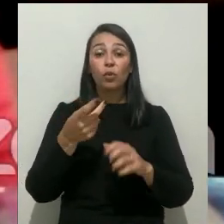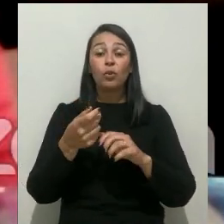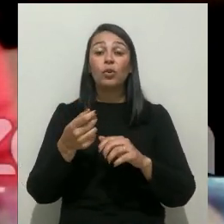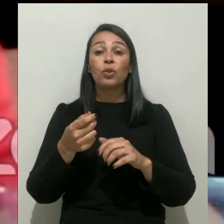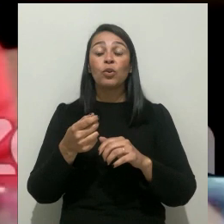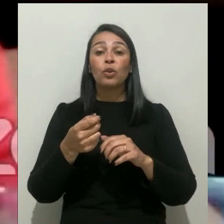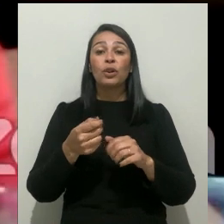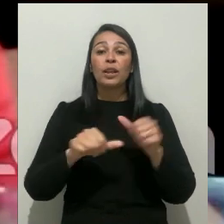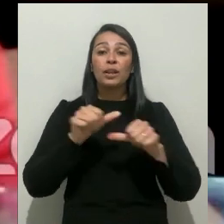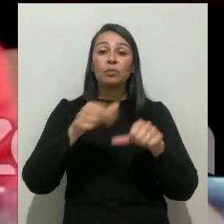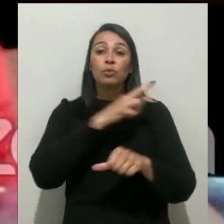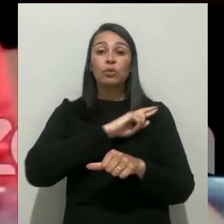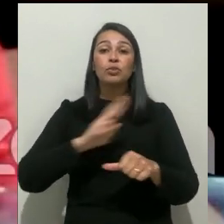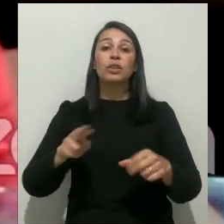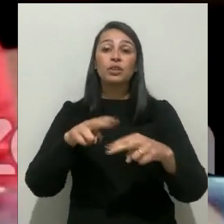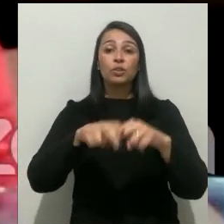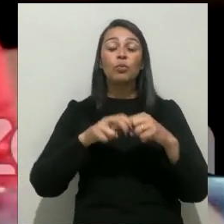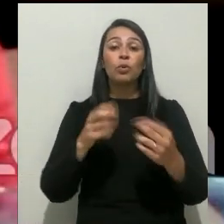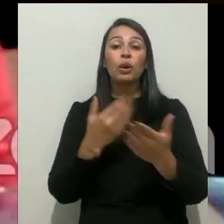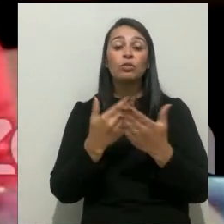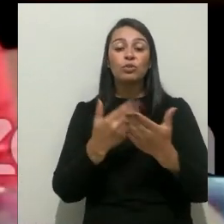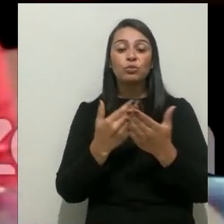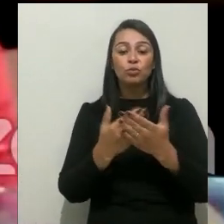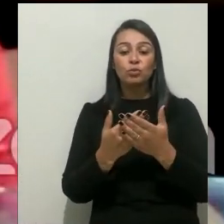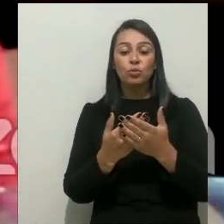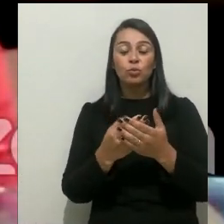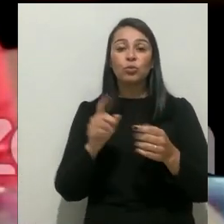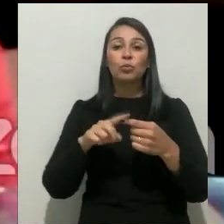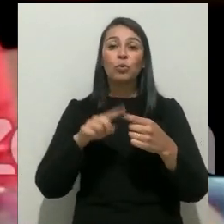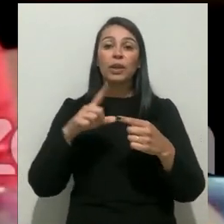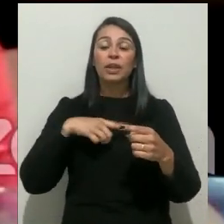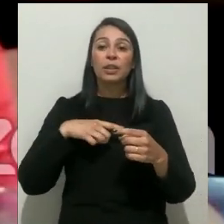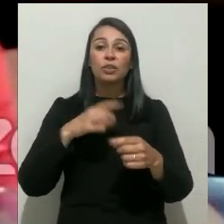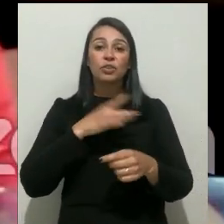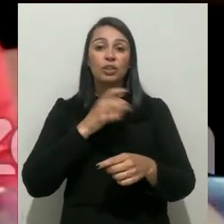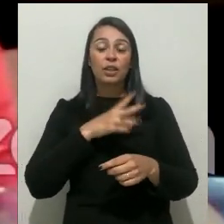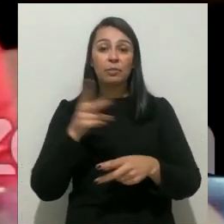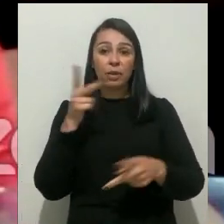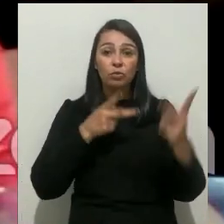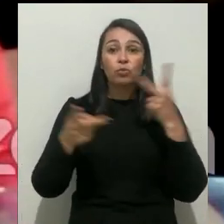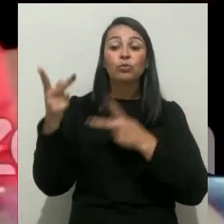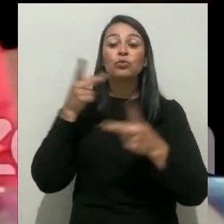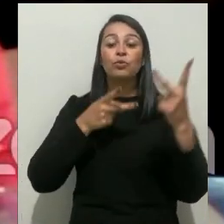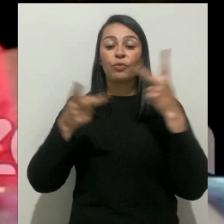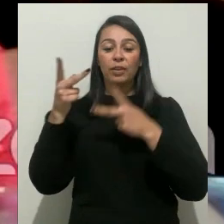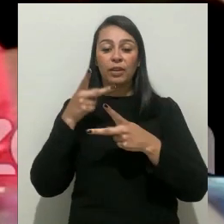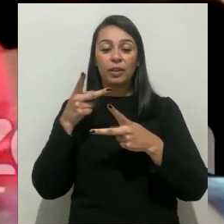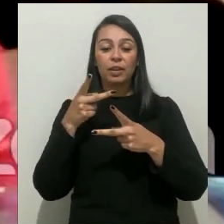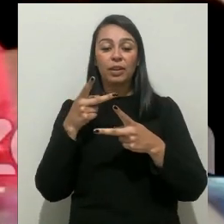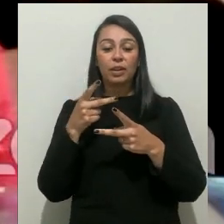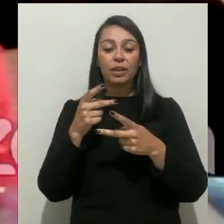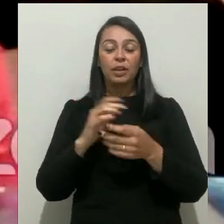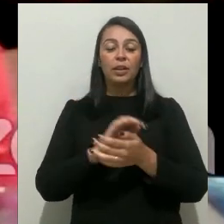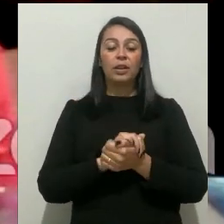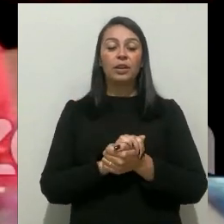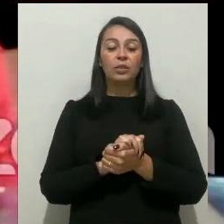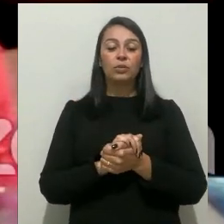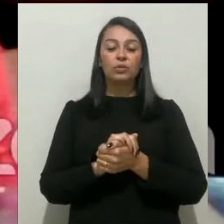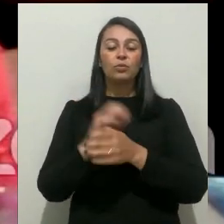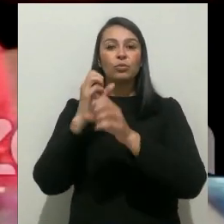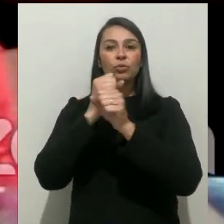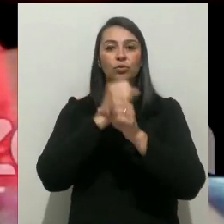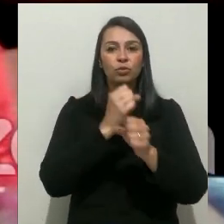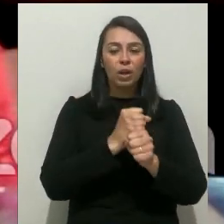estudo. Era Sim. a frase da vovó clássica. Ele tinha medo dos ventos, Sim. isso era uma questão. E aí ele começou a se E o